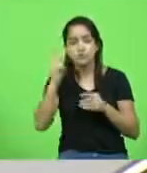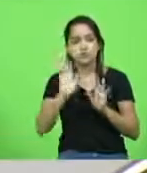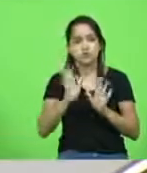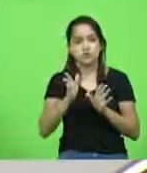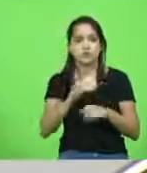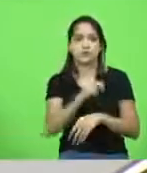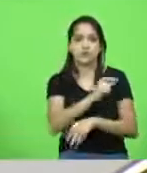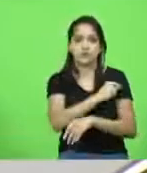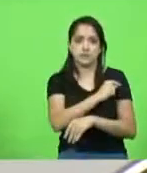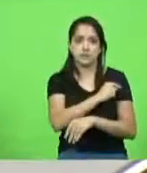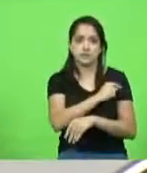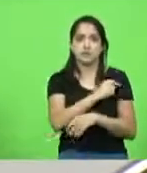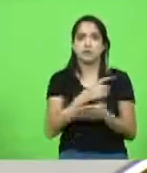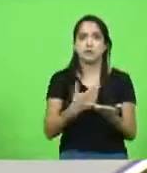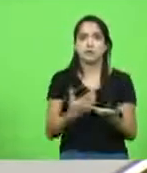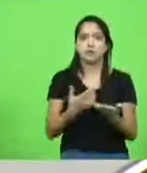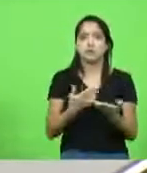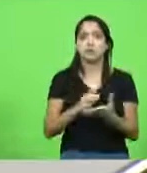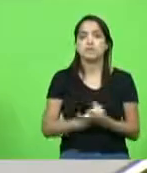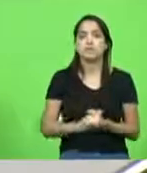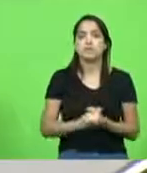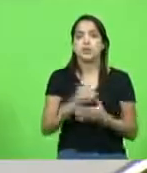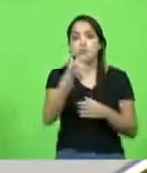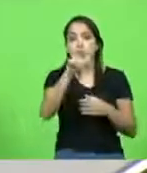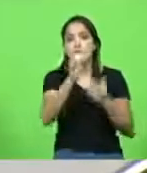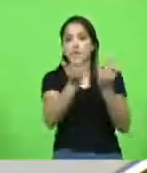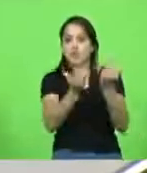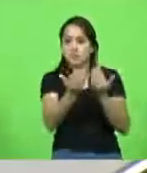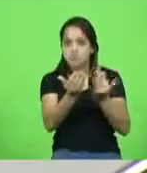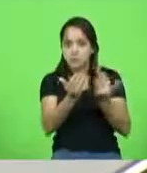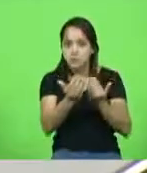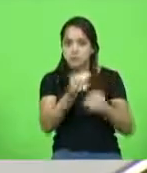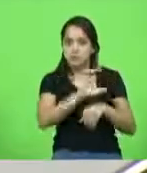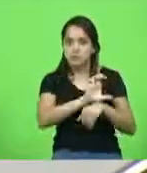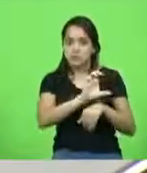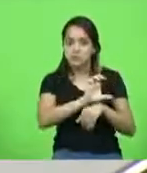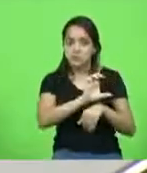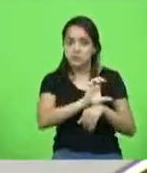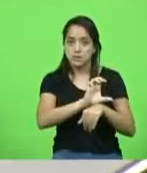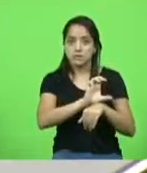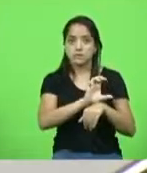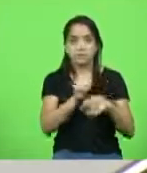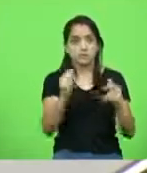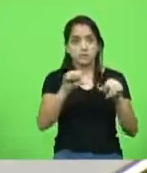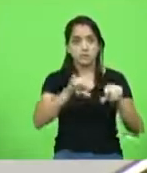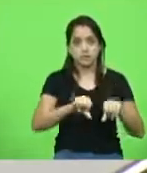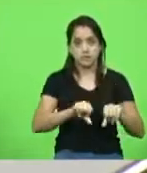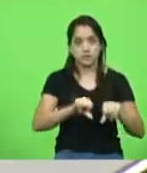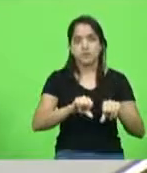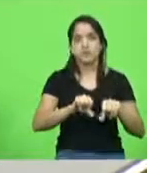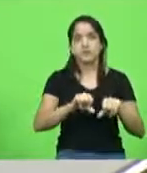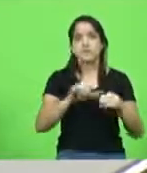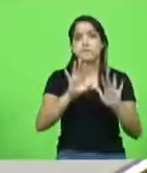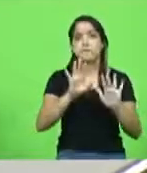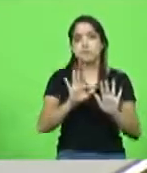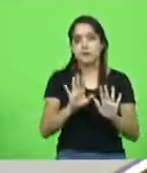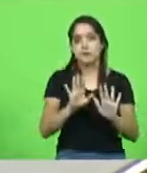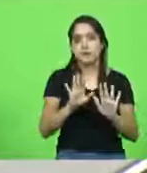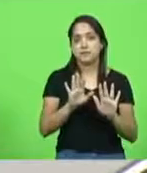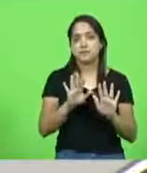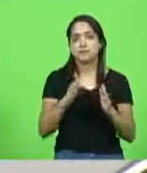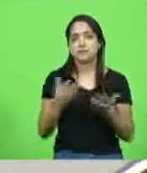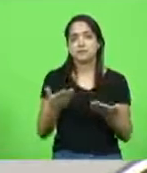Grande do Sul 1,65 Paraná 1,42 e por enquanto o que me leva